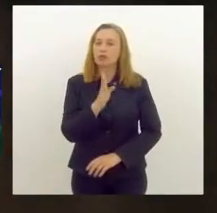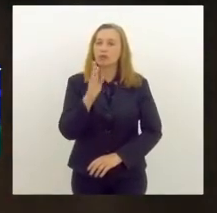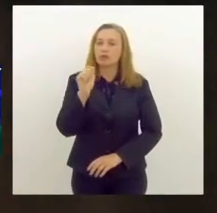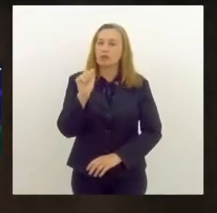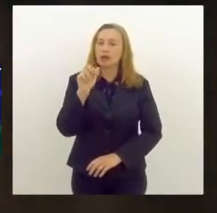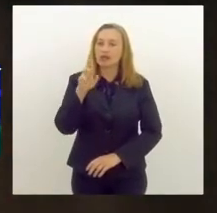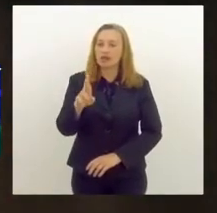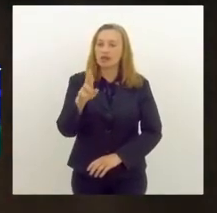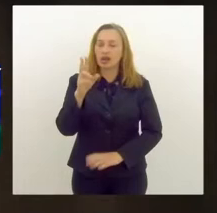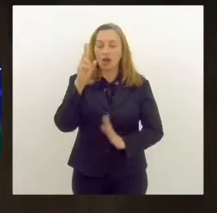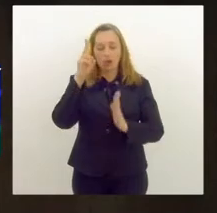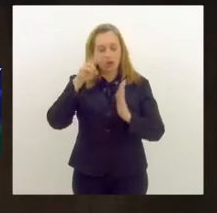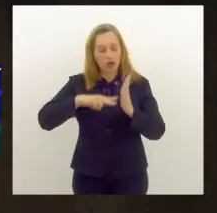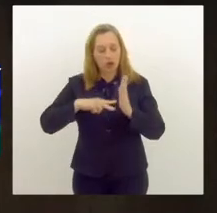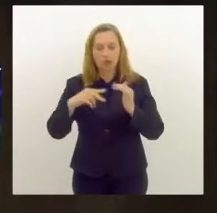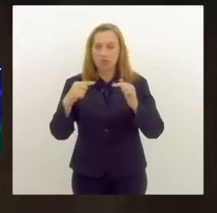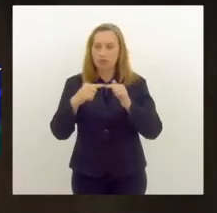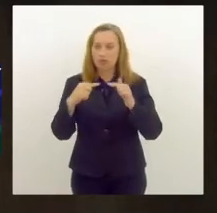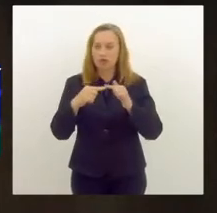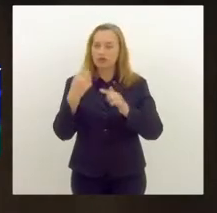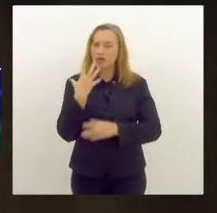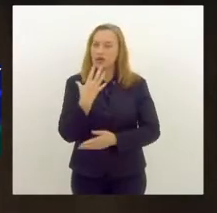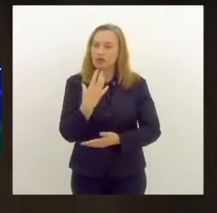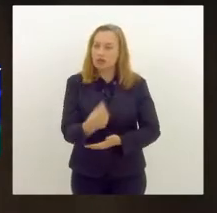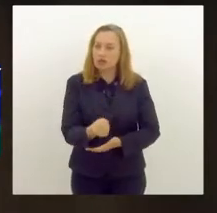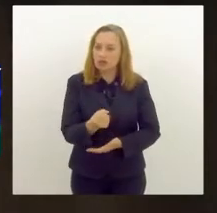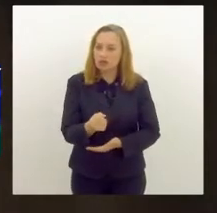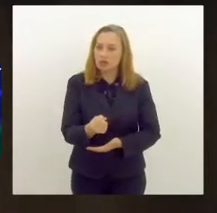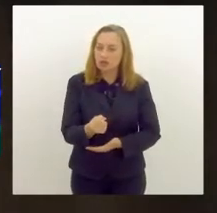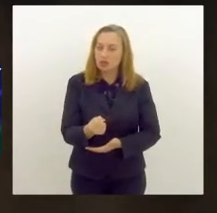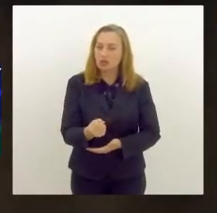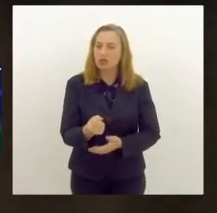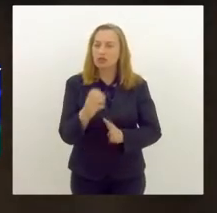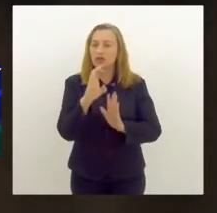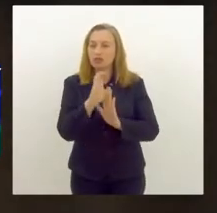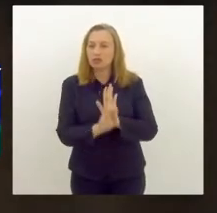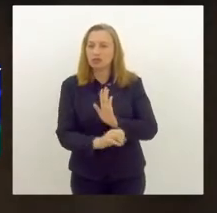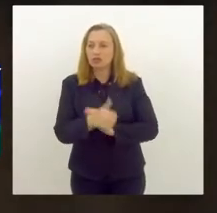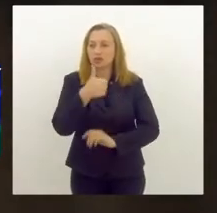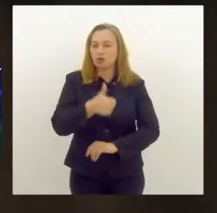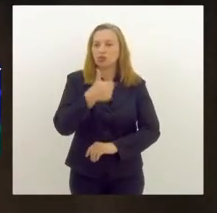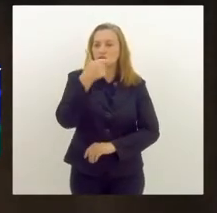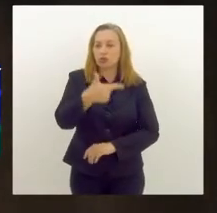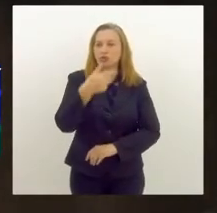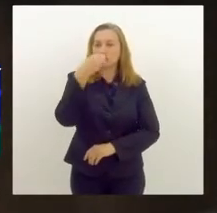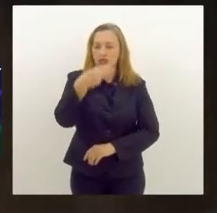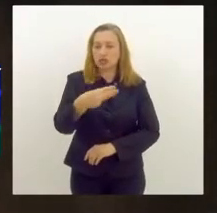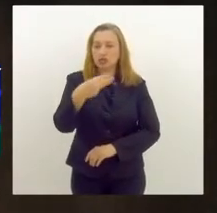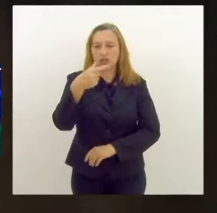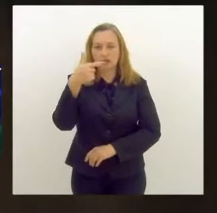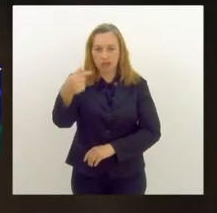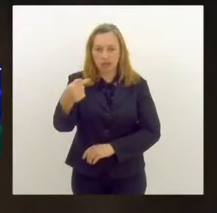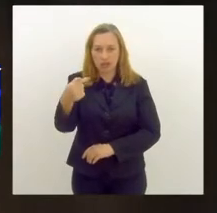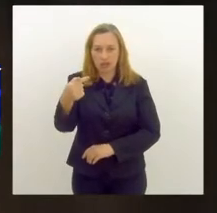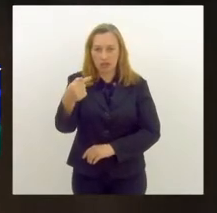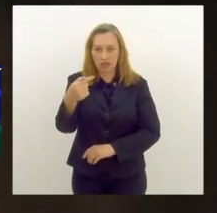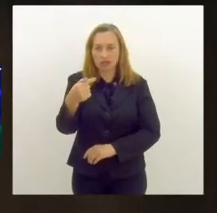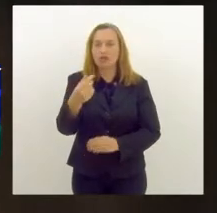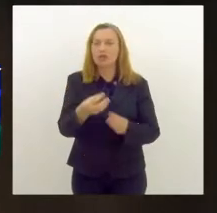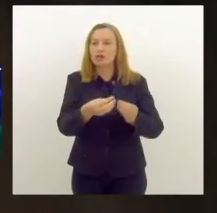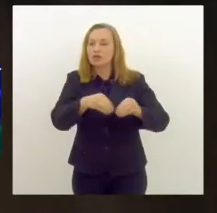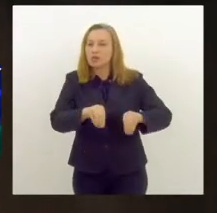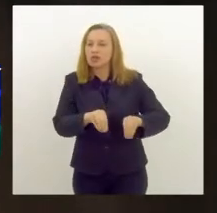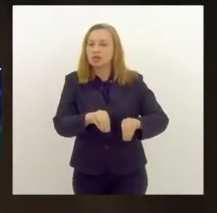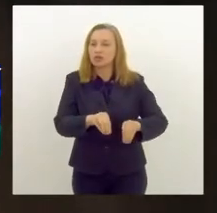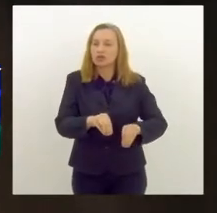devida concordância, é favorável às emendas 1, 2, 3 e 7,